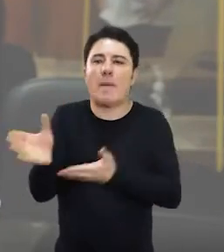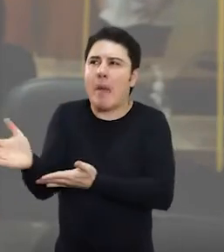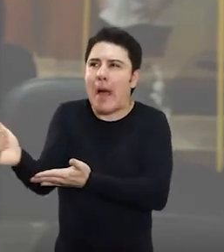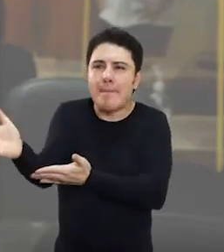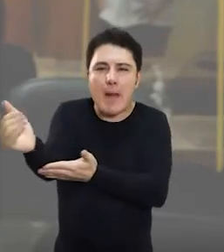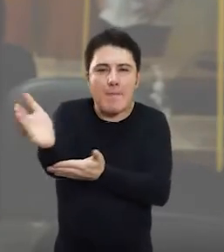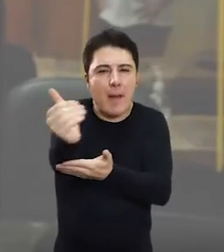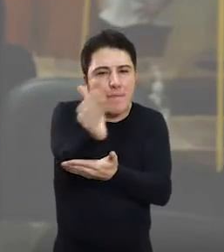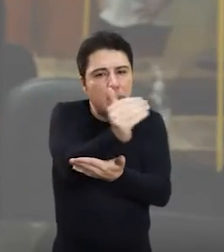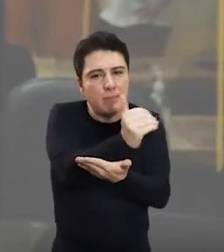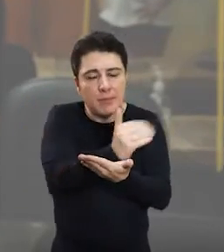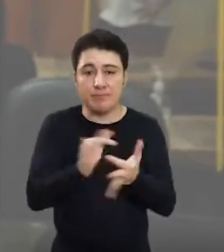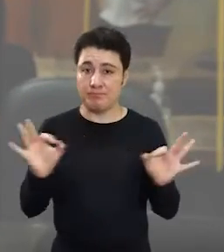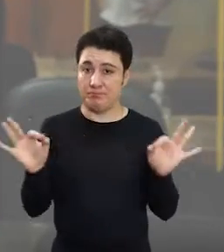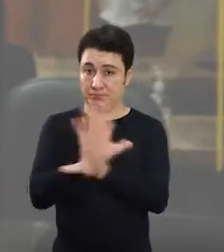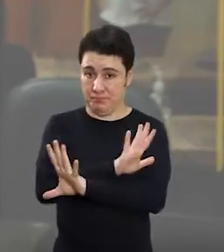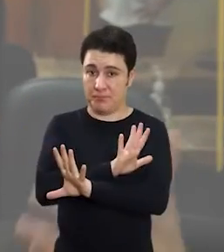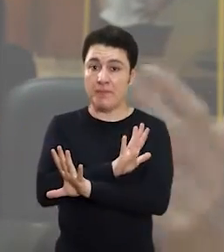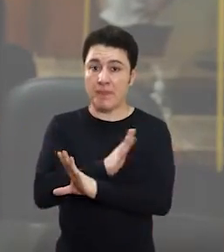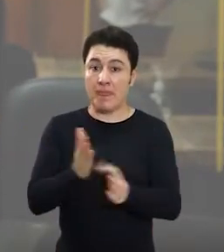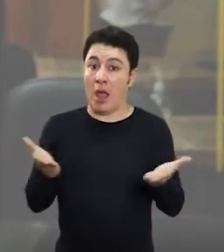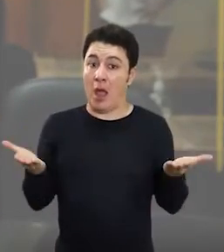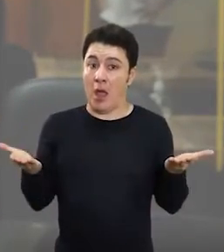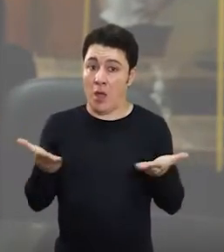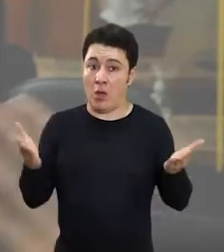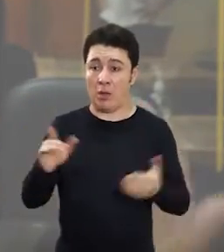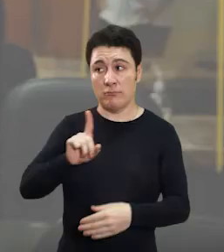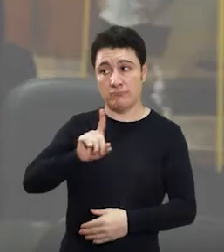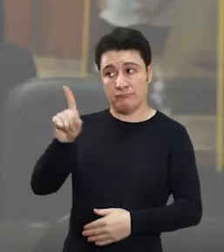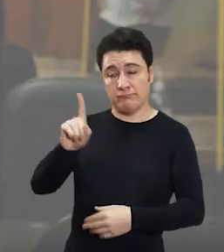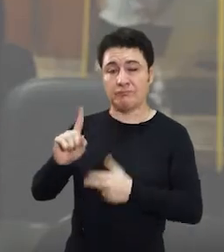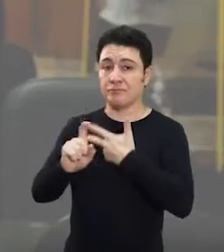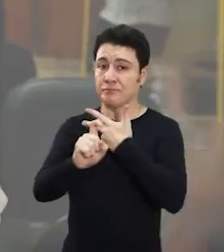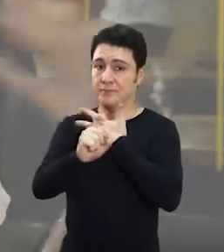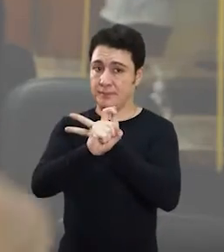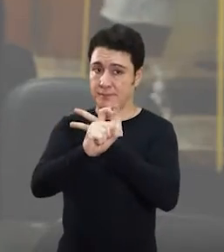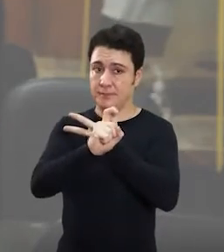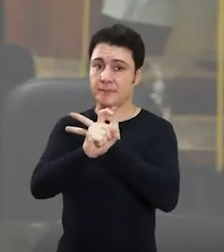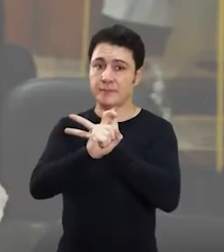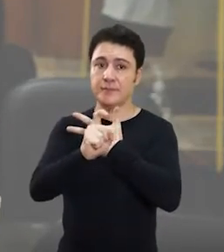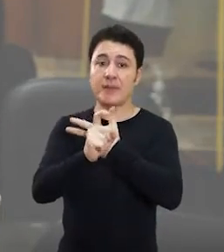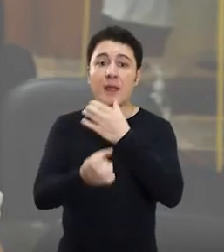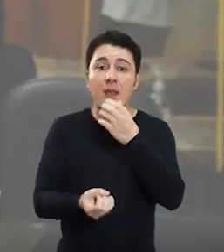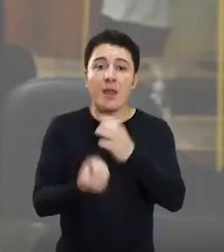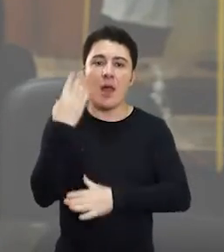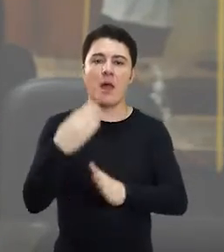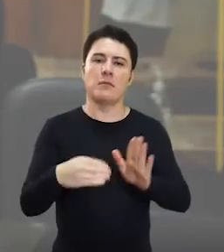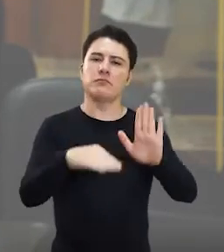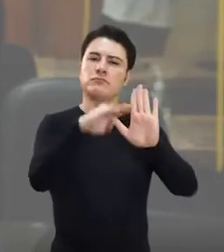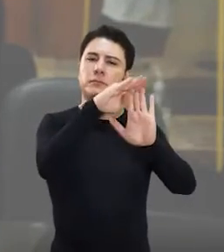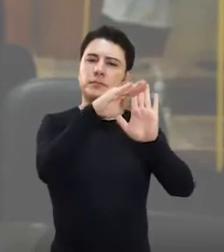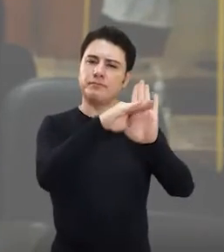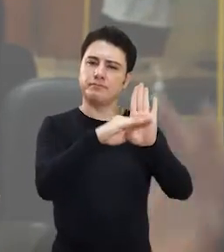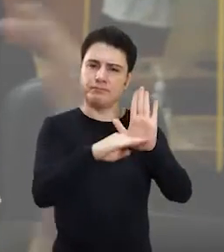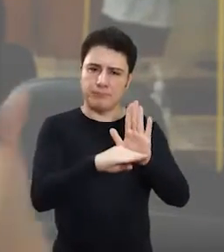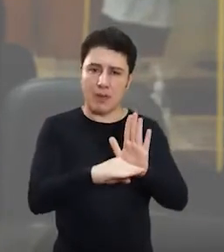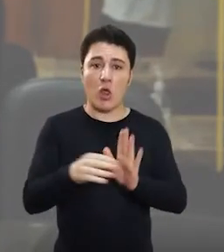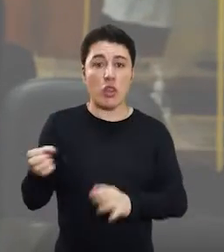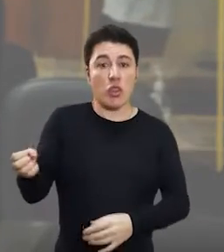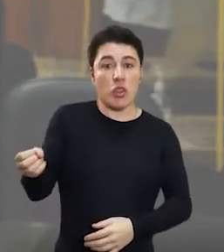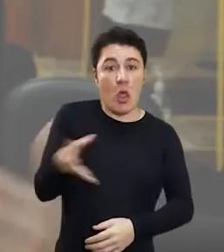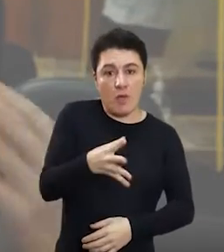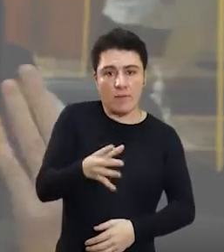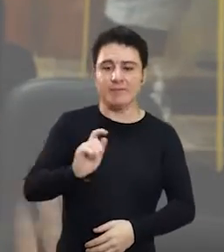como algo muito positivo após esses encontros essas discussões colheita de demandas e que nós fizemos